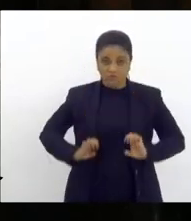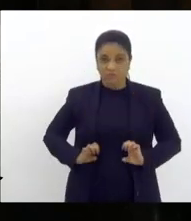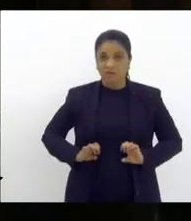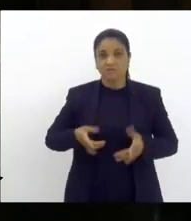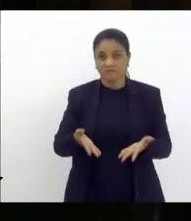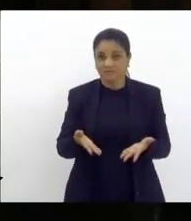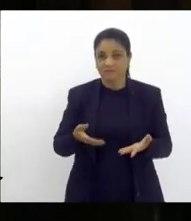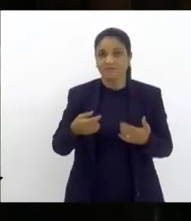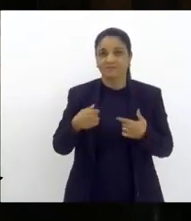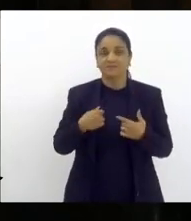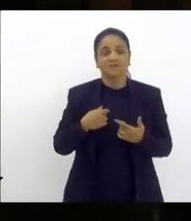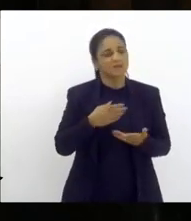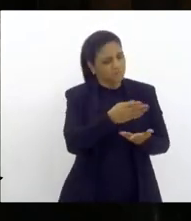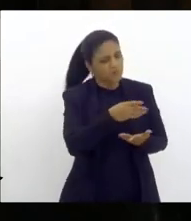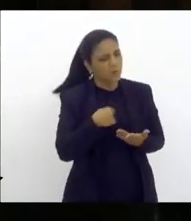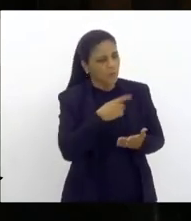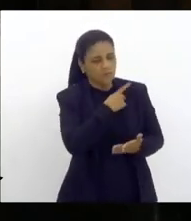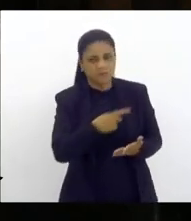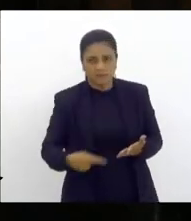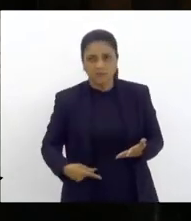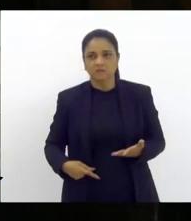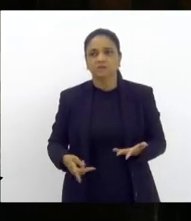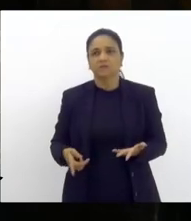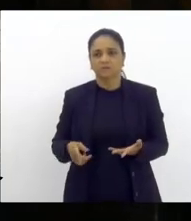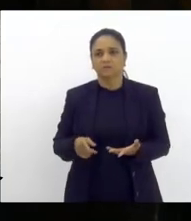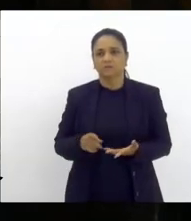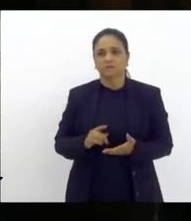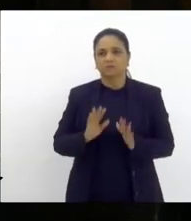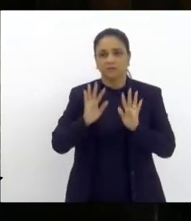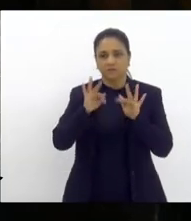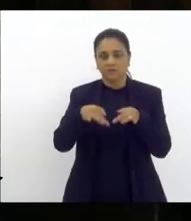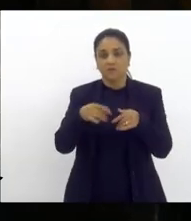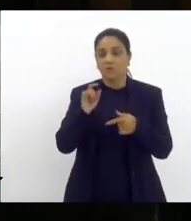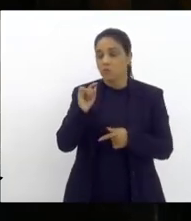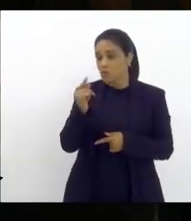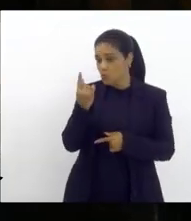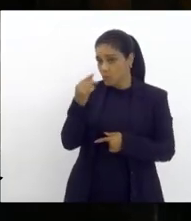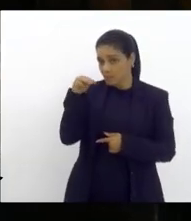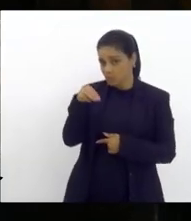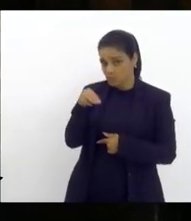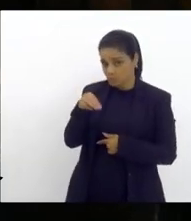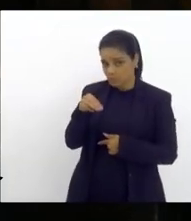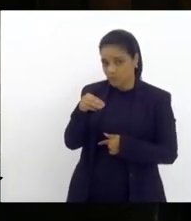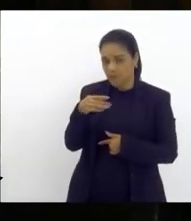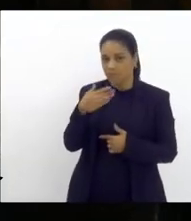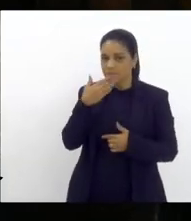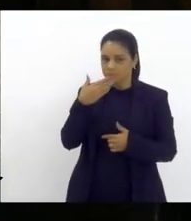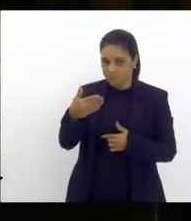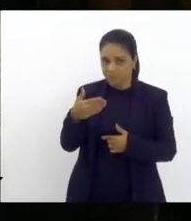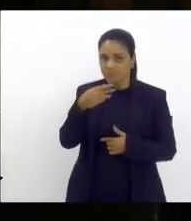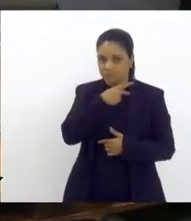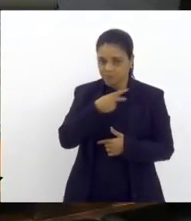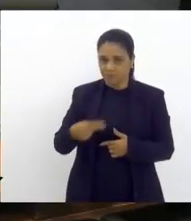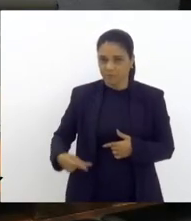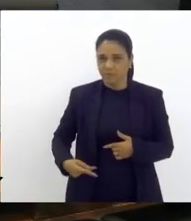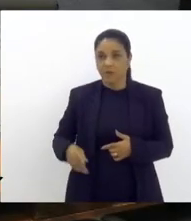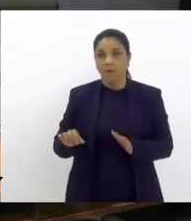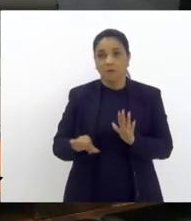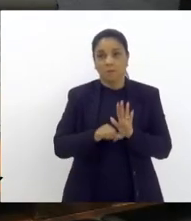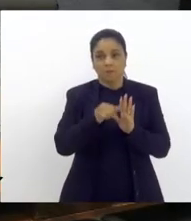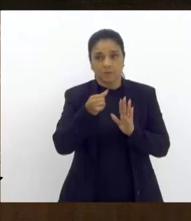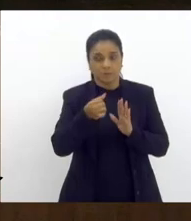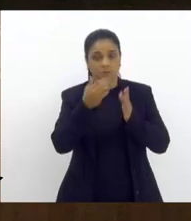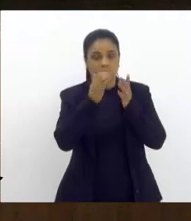conselho de ética pois não Presidente sabe pedir a parte minutinho aqui Presidente só um minuto primeiramente